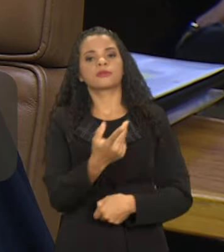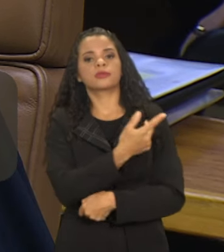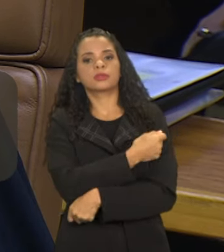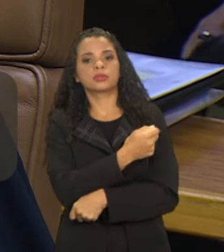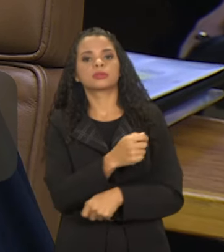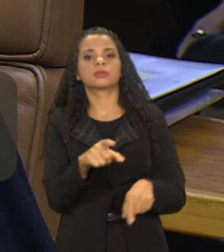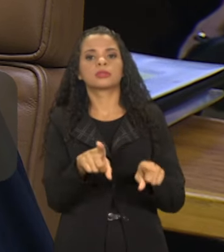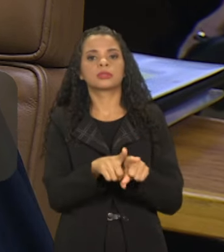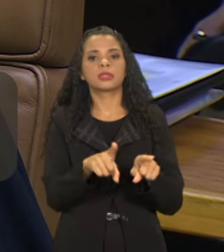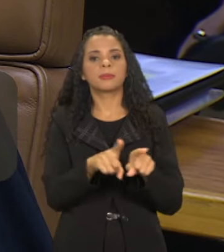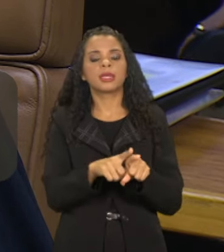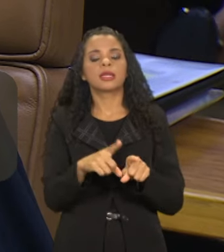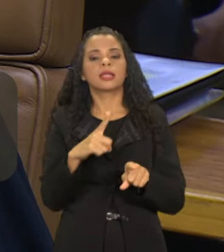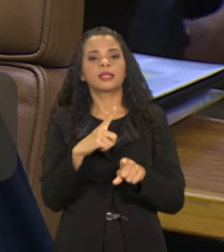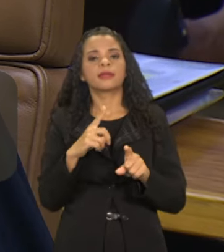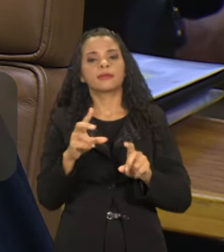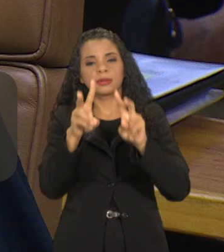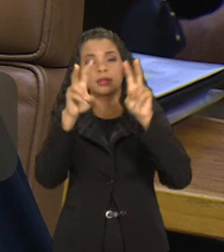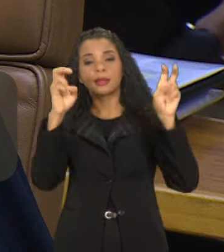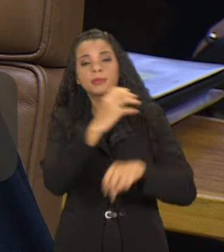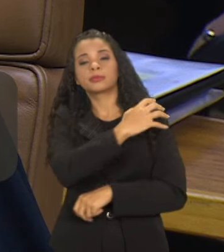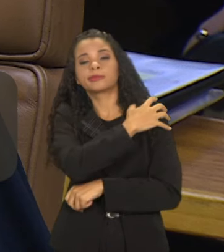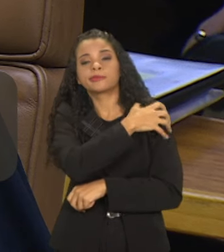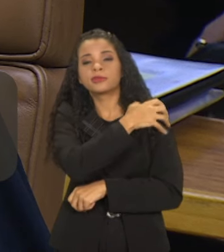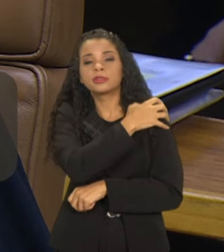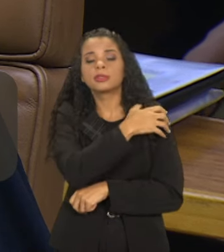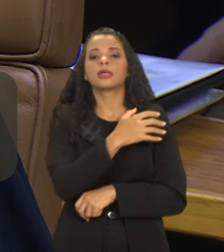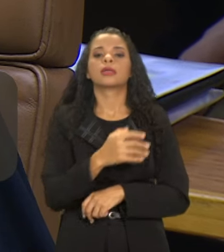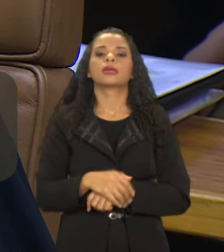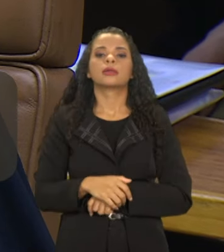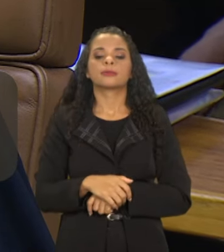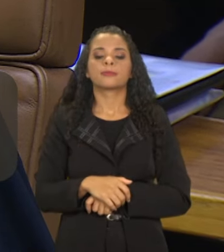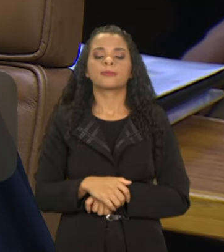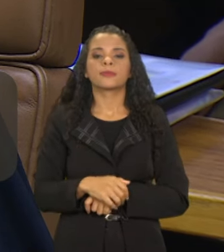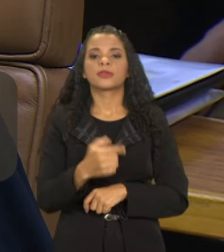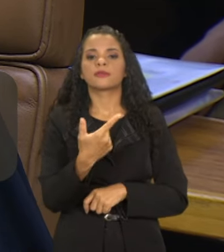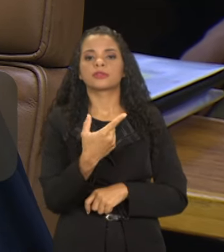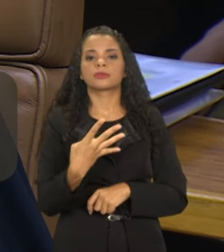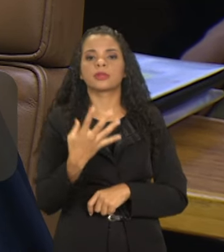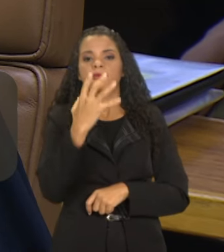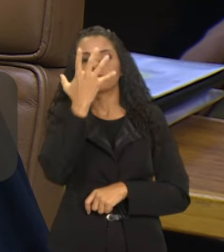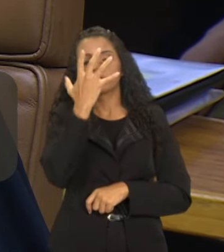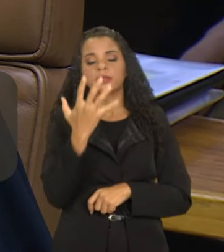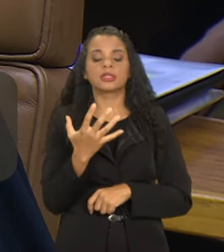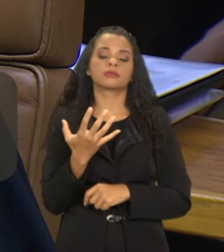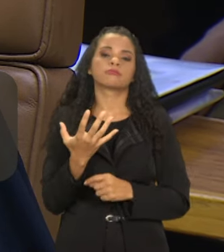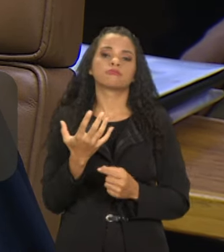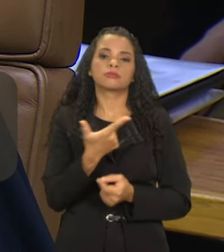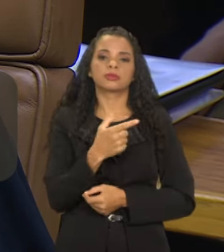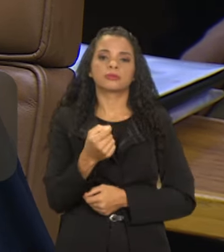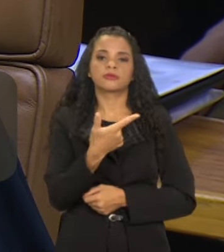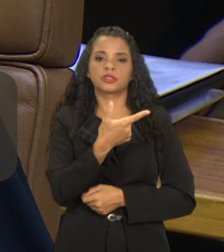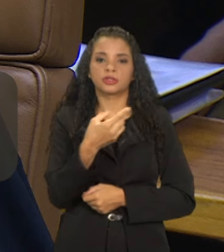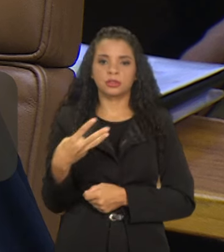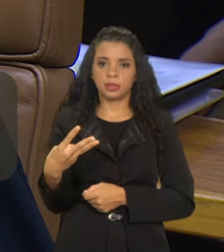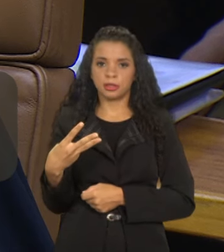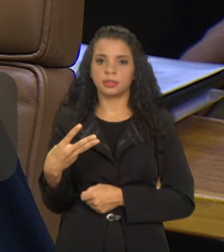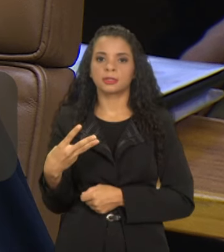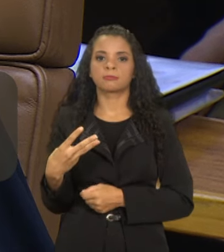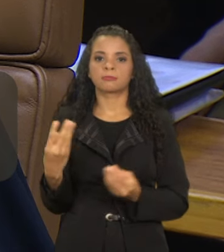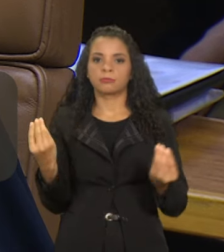relação às Forças Armadas em fevereiro, em 24 de fevereiro de 2023, conforme publicado em seu site.